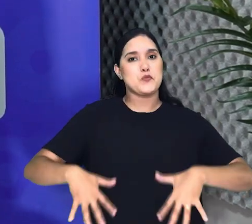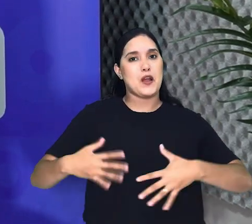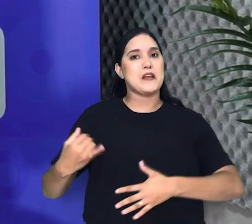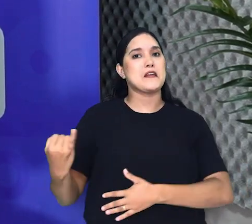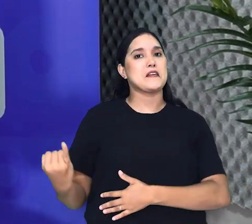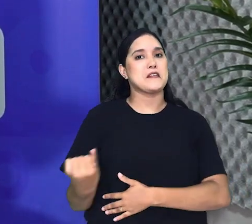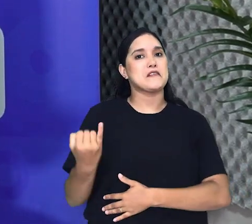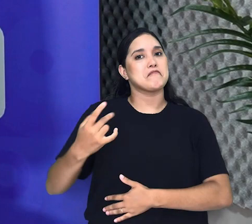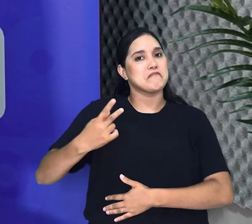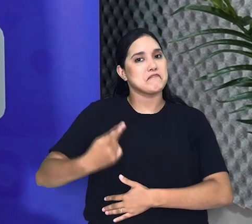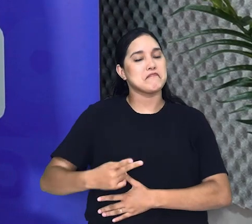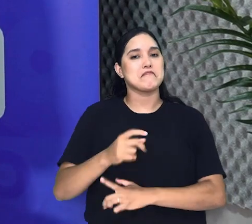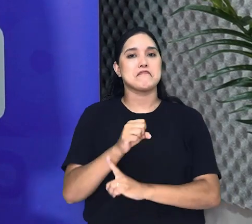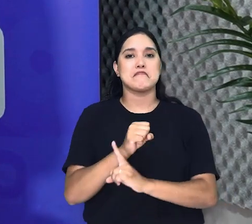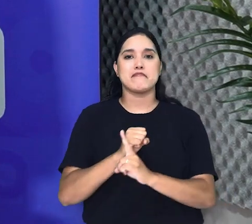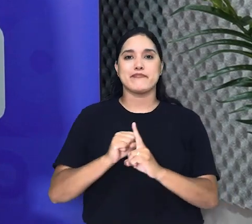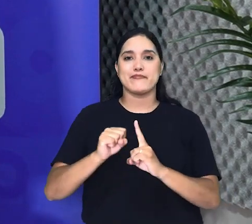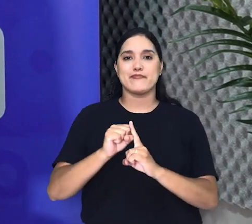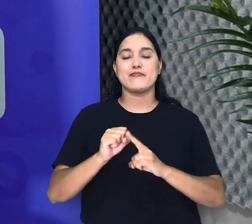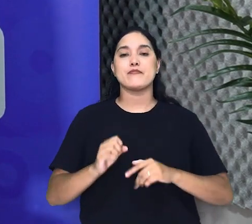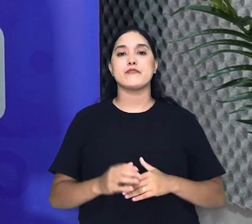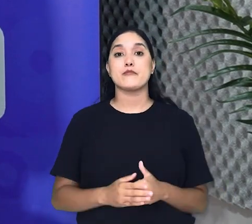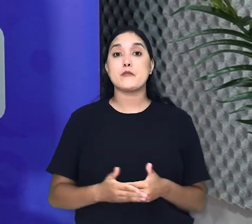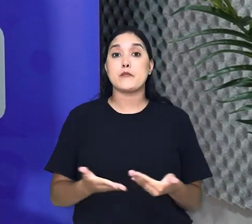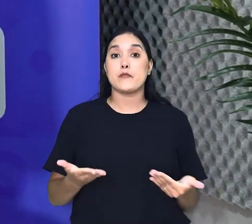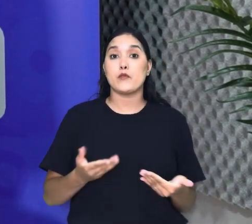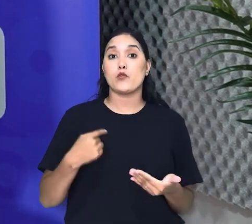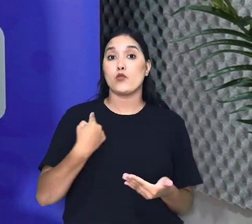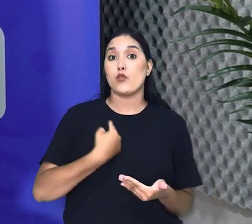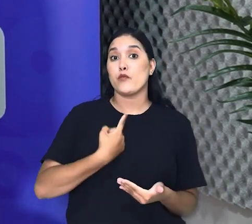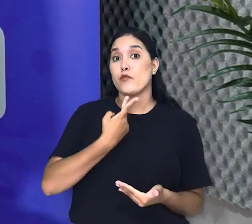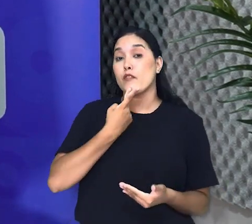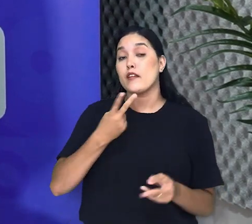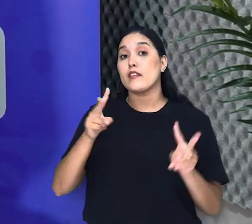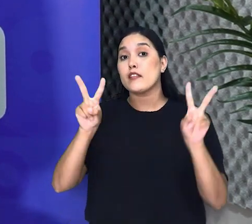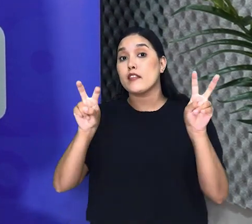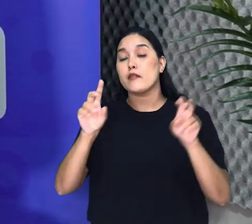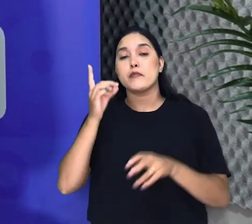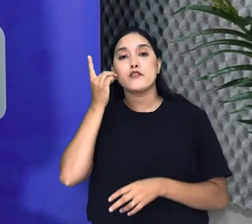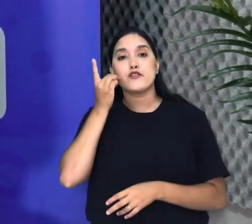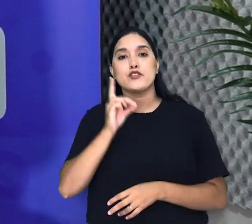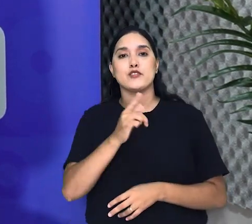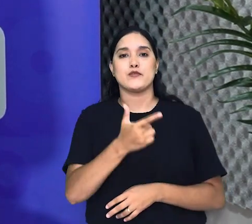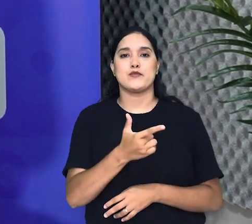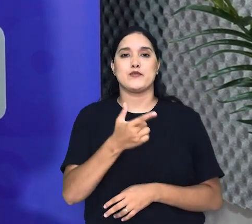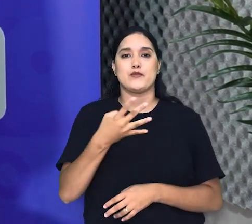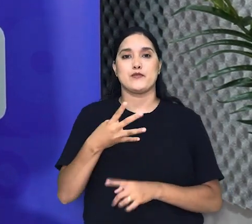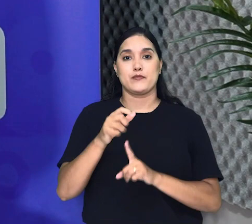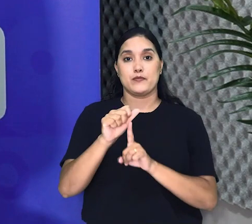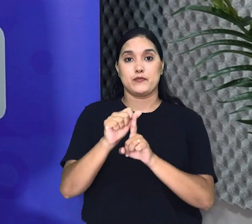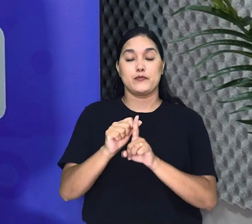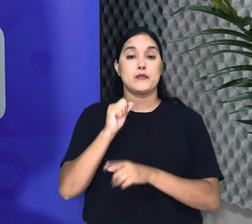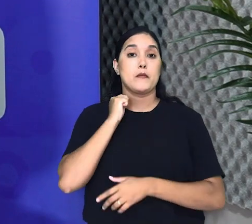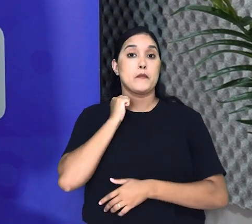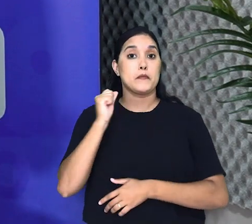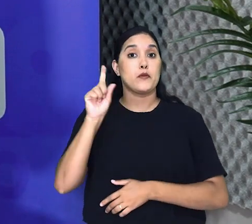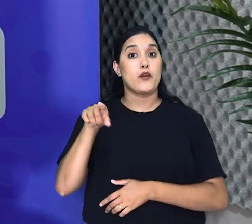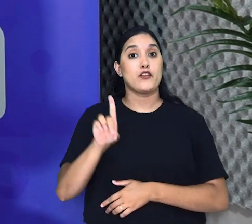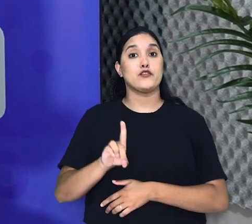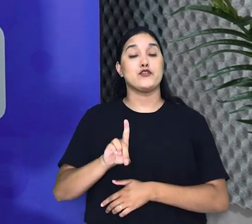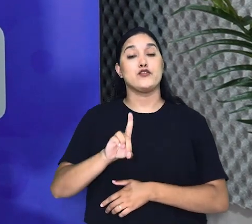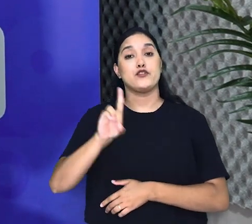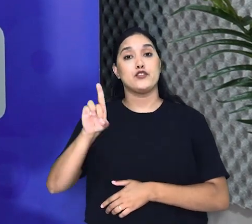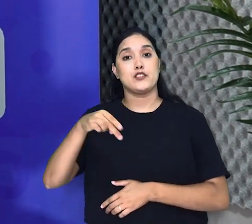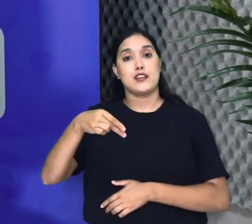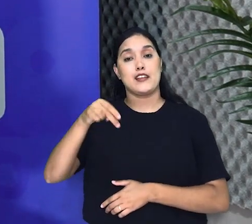nós vamos falar do dia 24 de abril, que é o Dia Nacional da Língua Libras. E eu